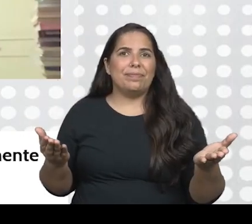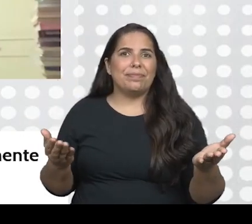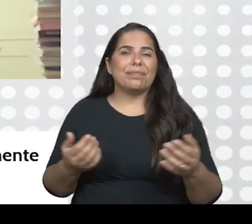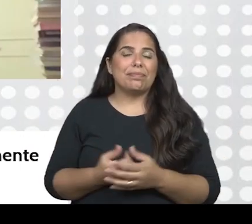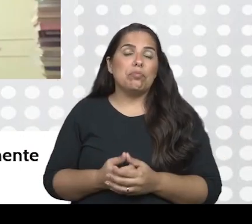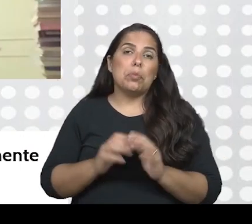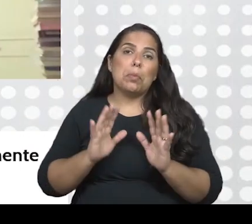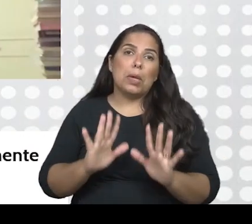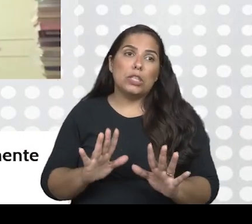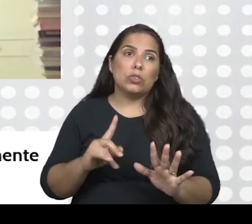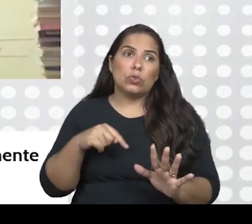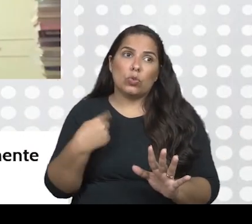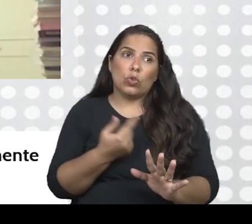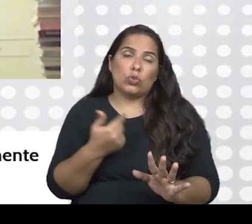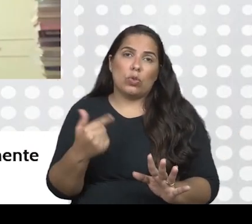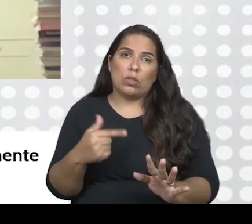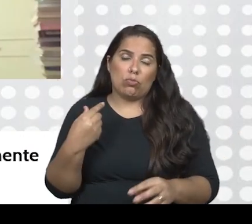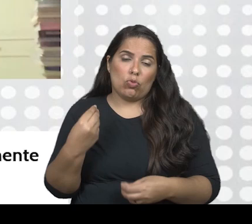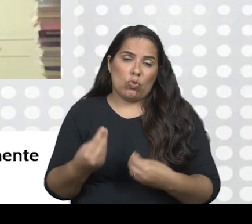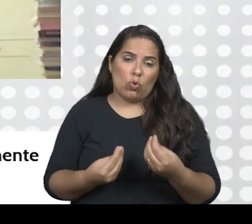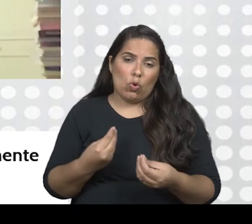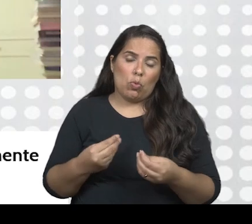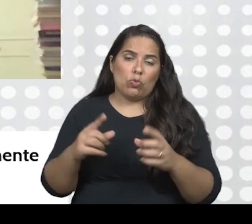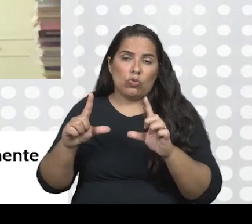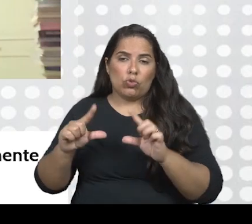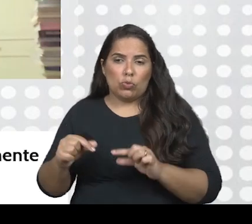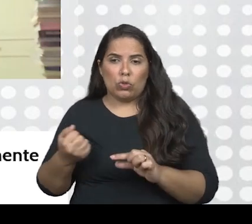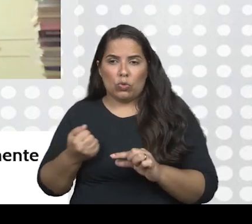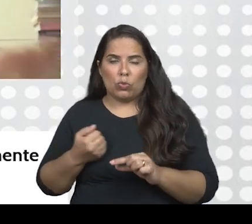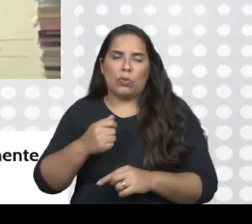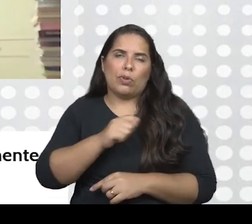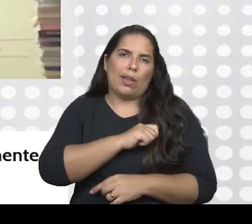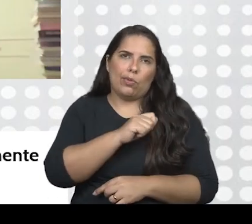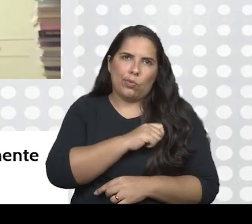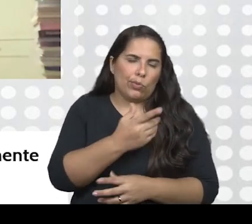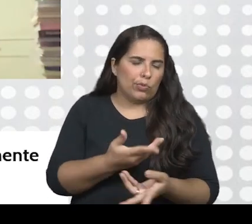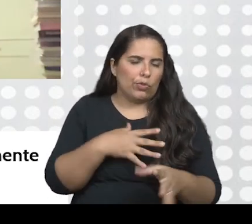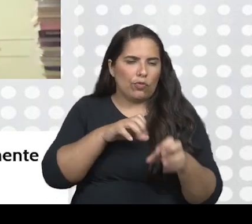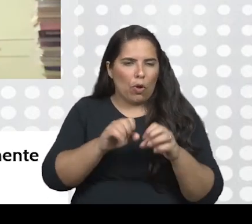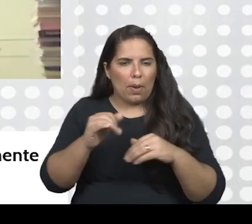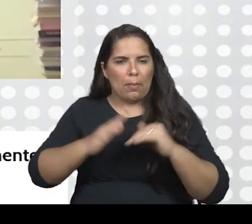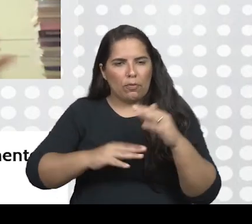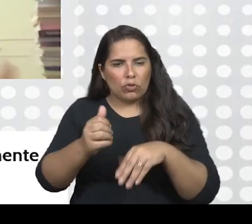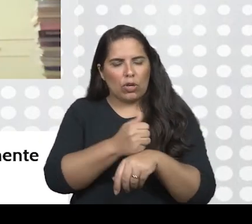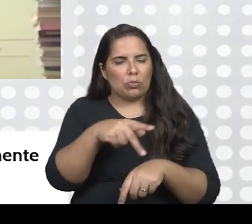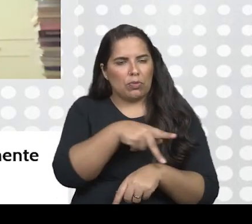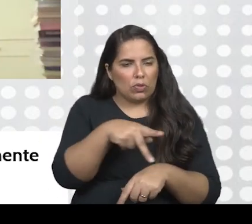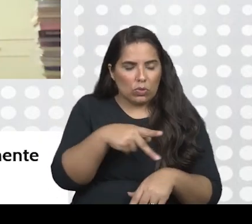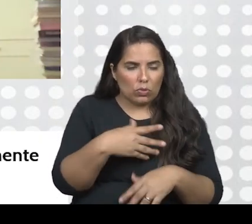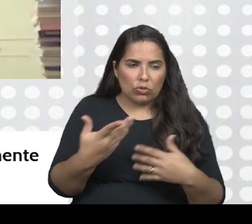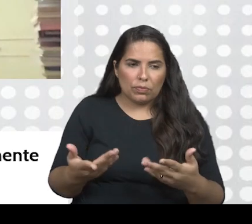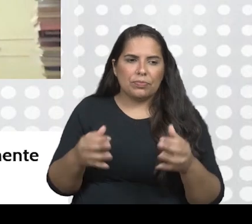Mas, já que nós não temos condição de diminuir o número de alunos, de formar bem os professores, de